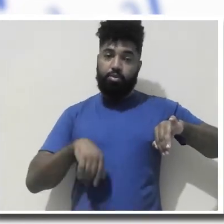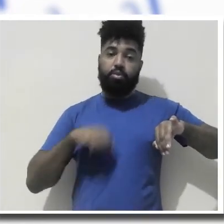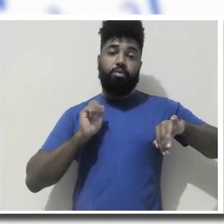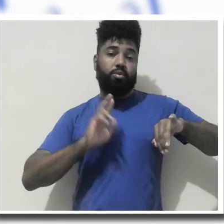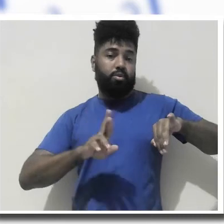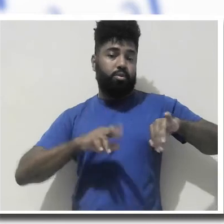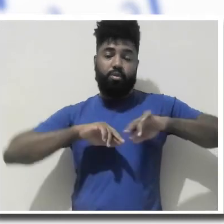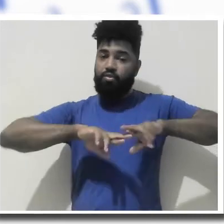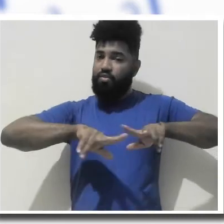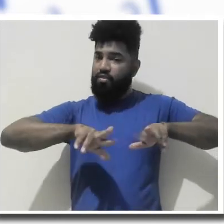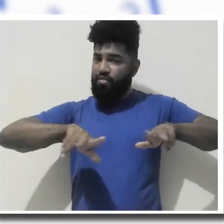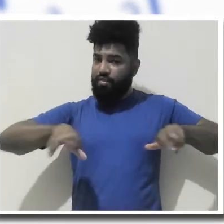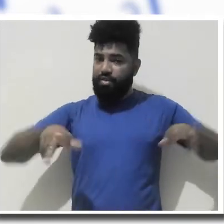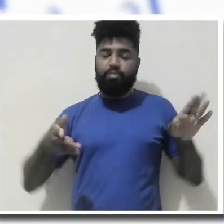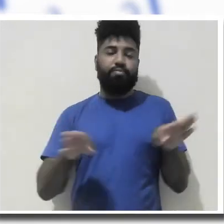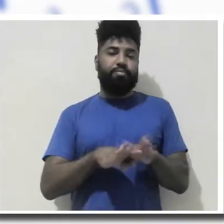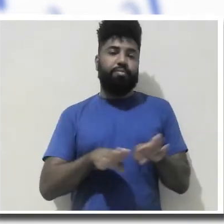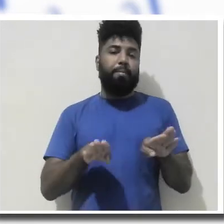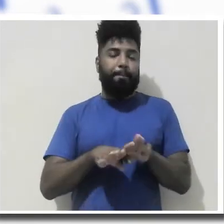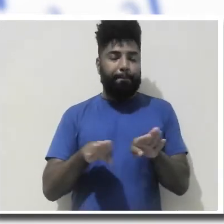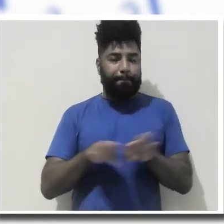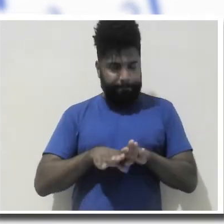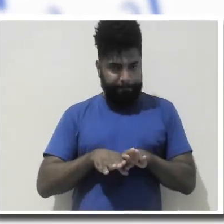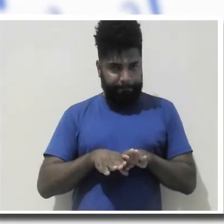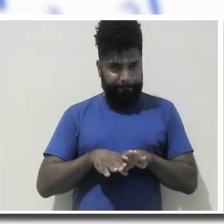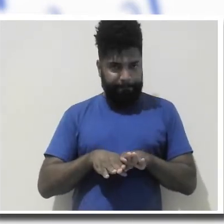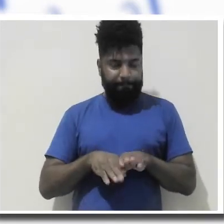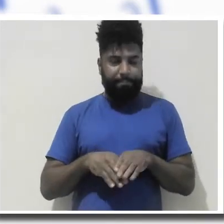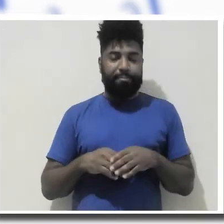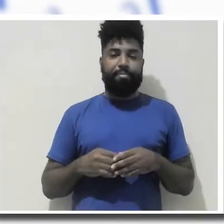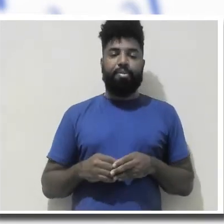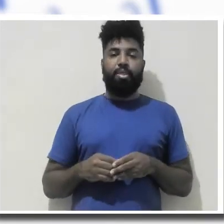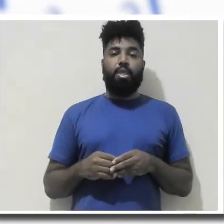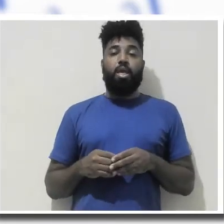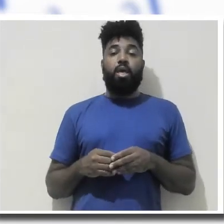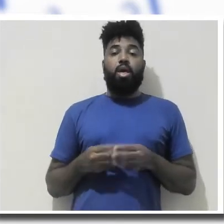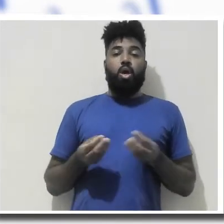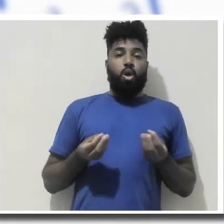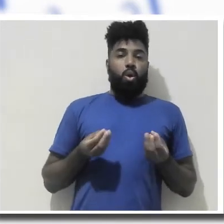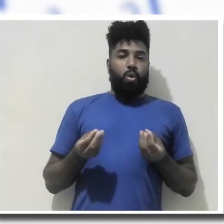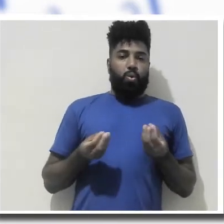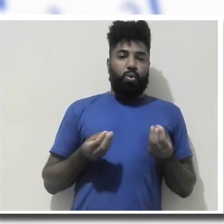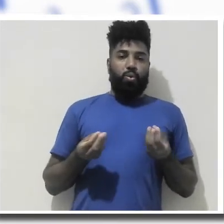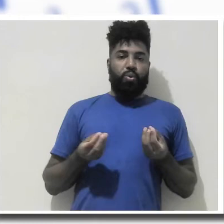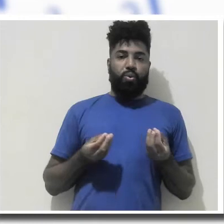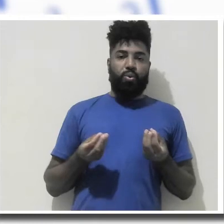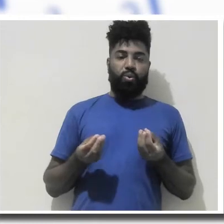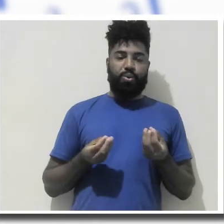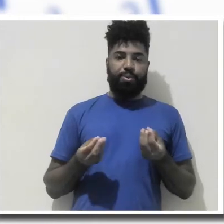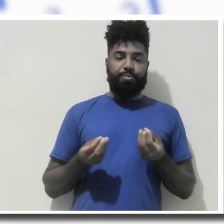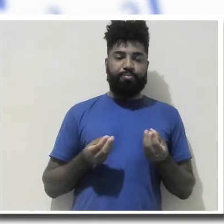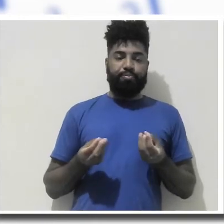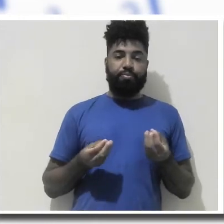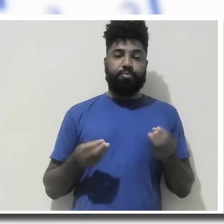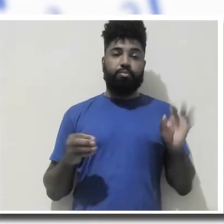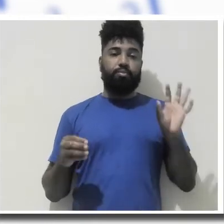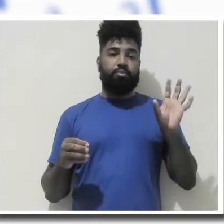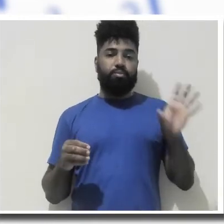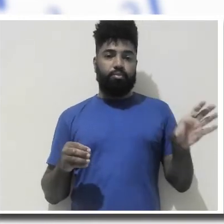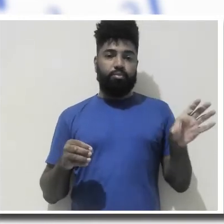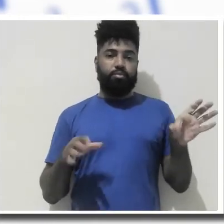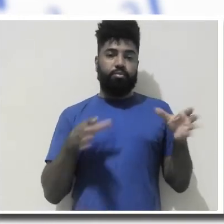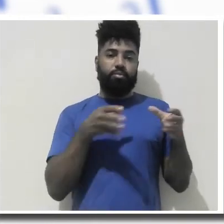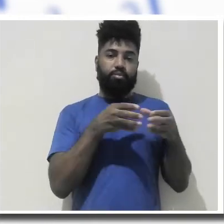E o que acontece se unirmos se juntarmos os dois